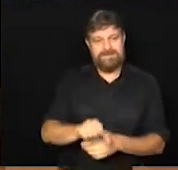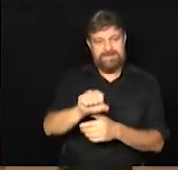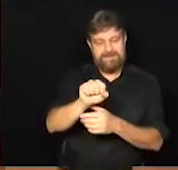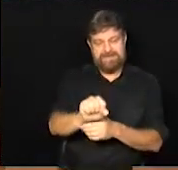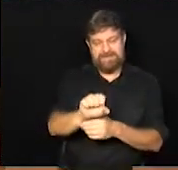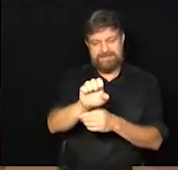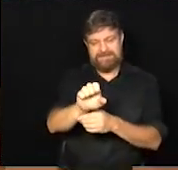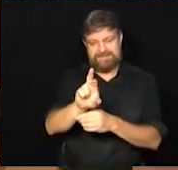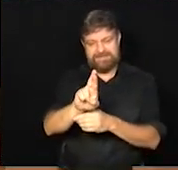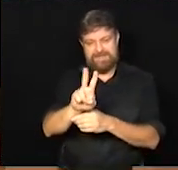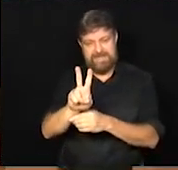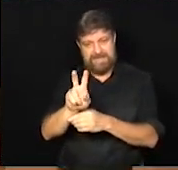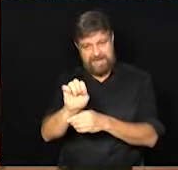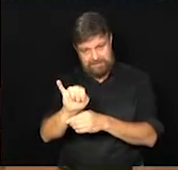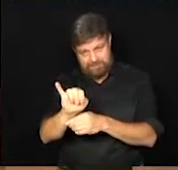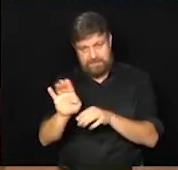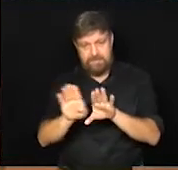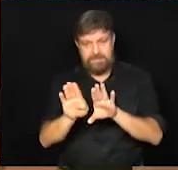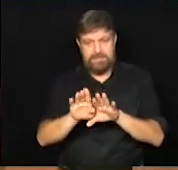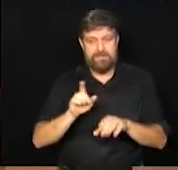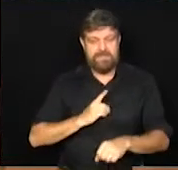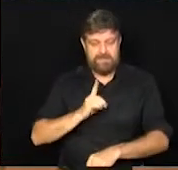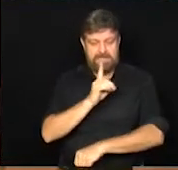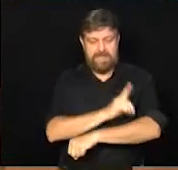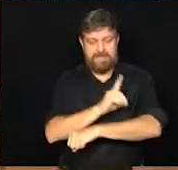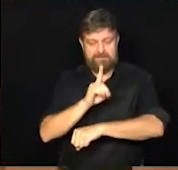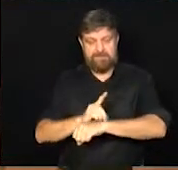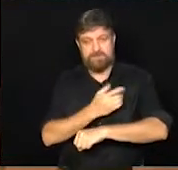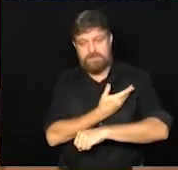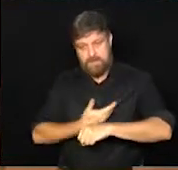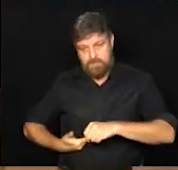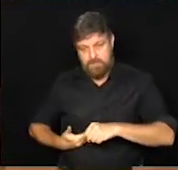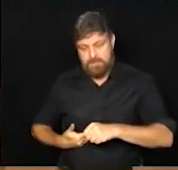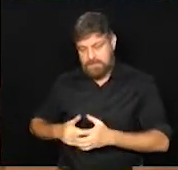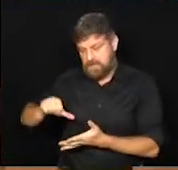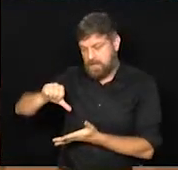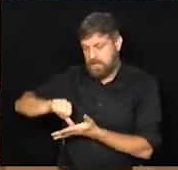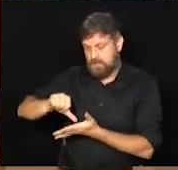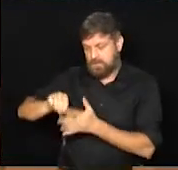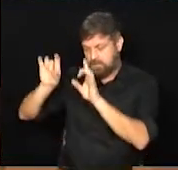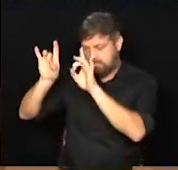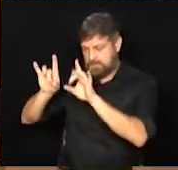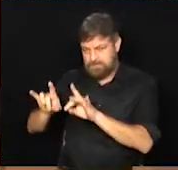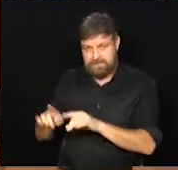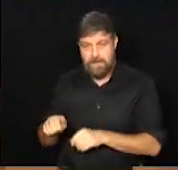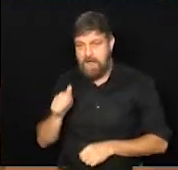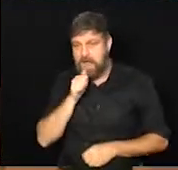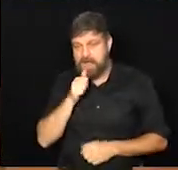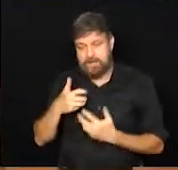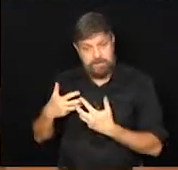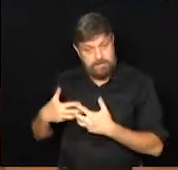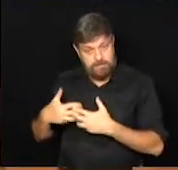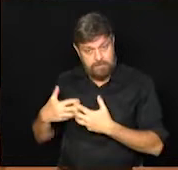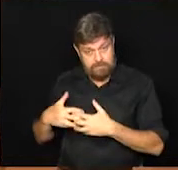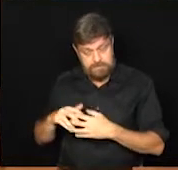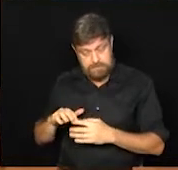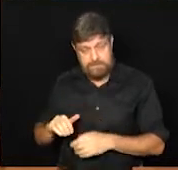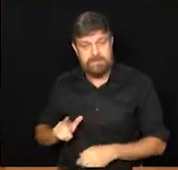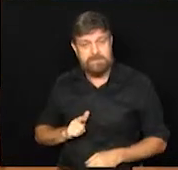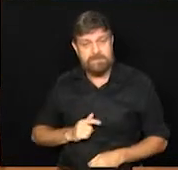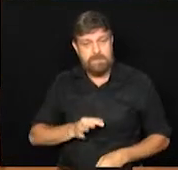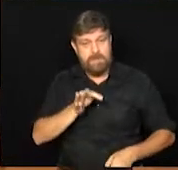Conselho Superior da Defensoria Pública da criação de um núcleo especializado, embora não tenha sido implementado, nós temos o